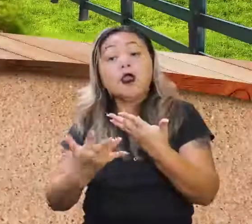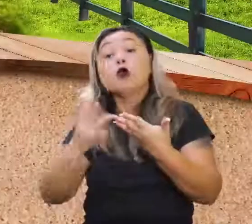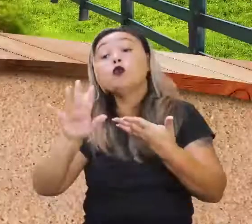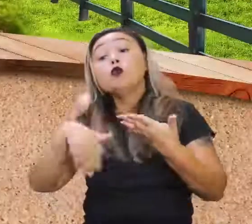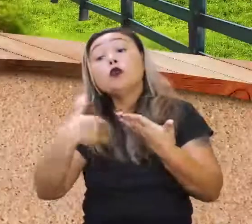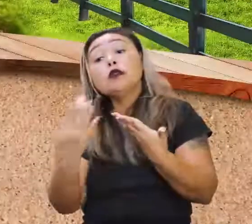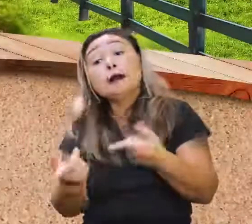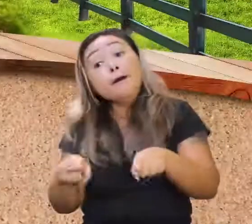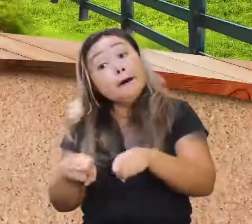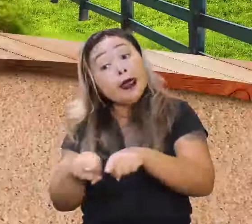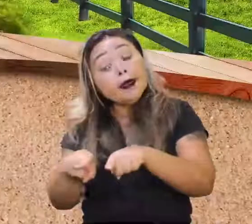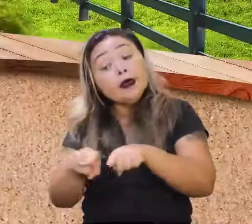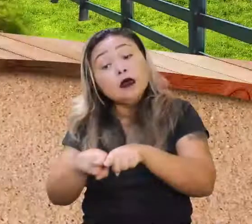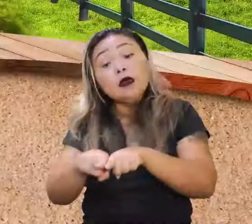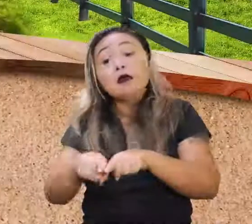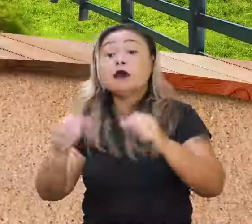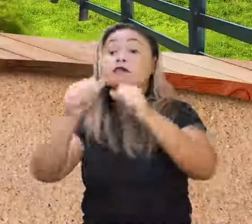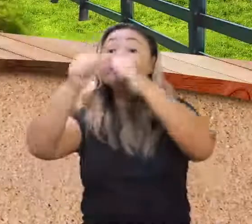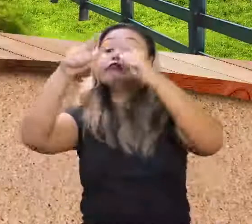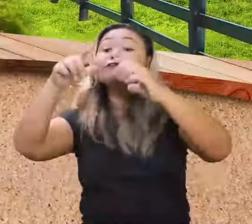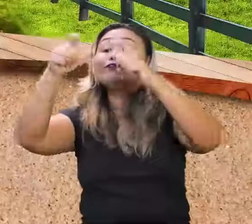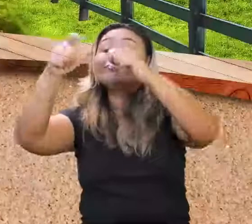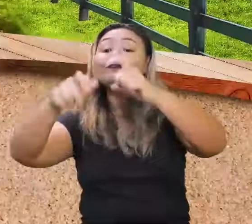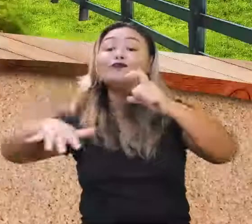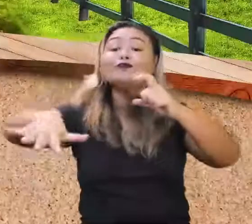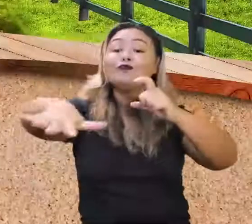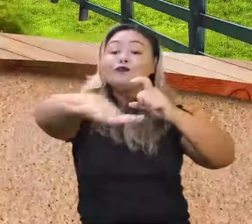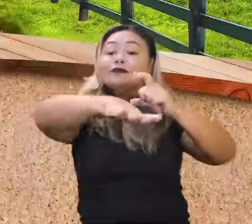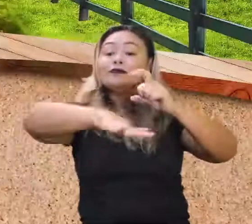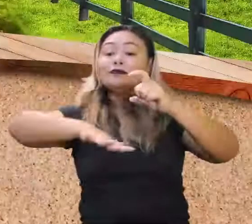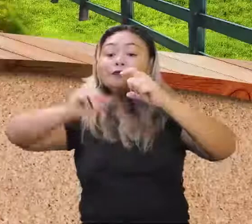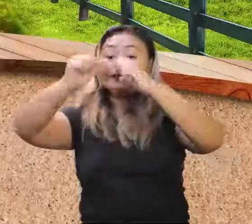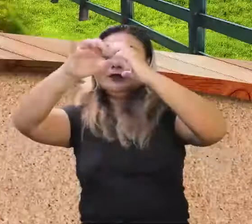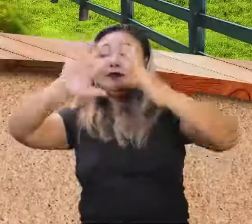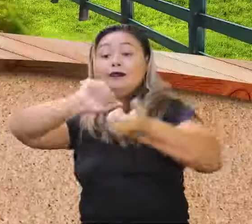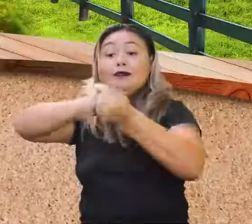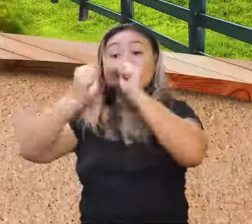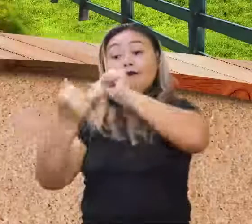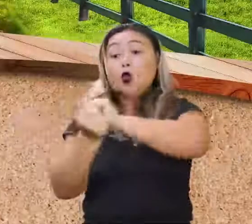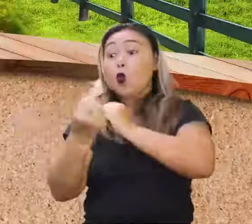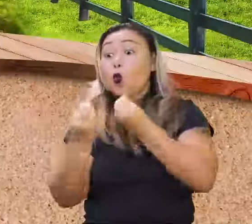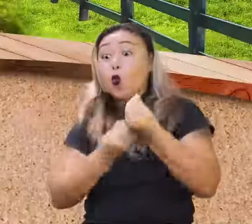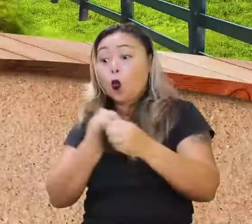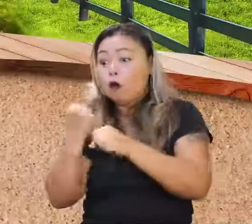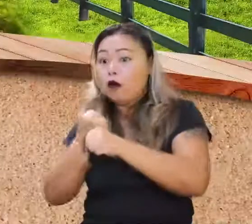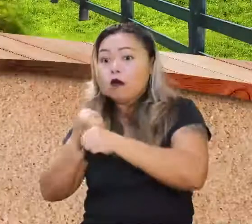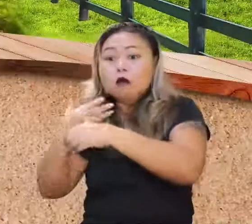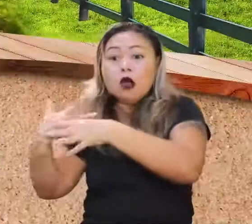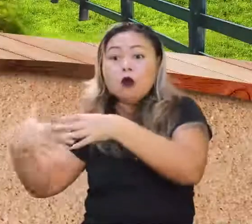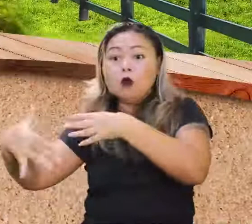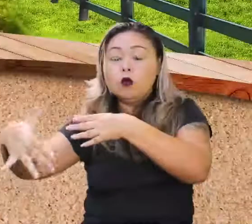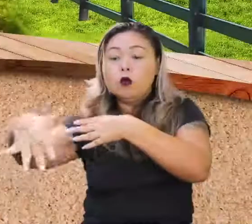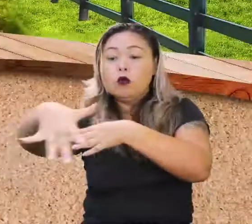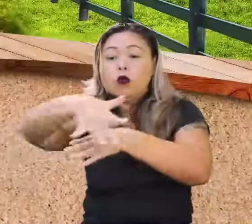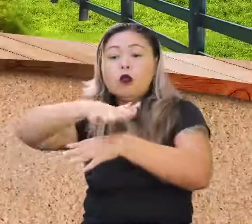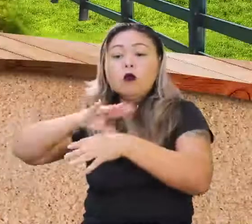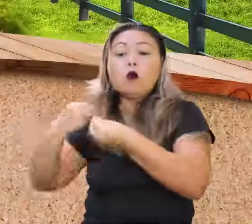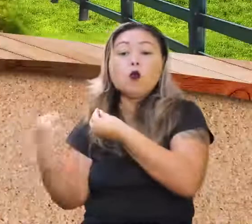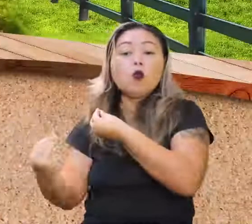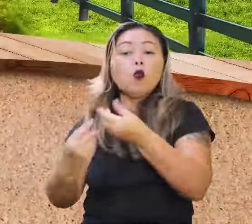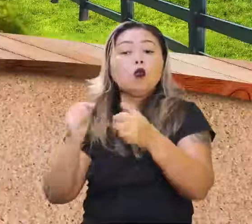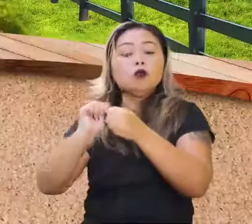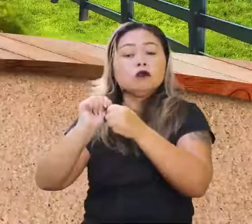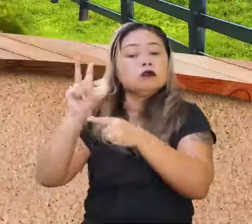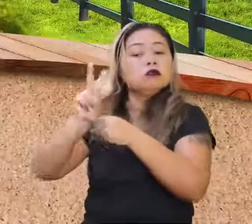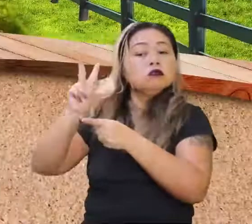alimentação, quanto instalações, ambiente, a adaptação, como construir o local de criação. Então